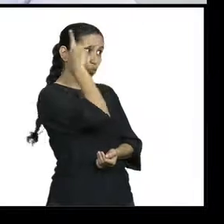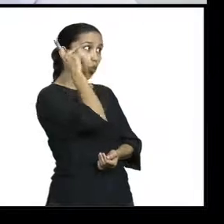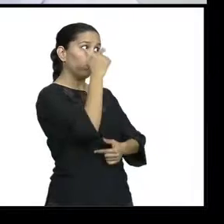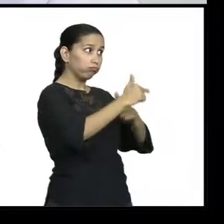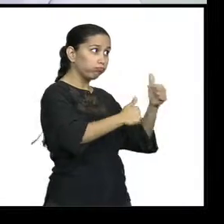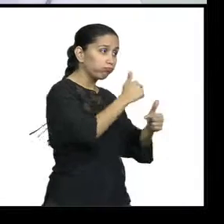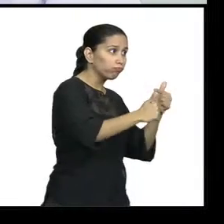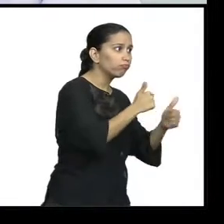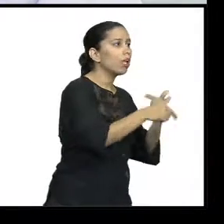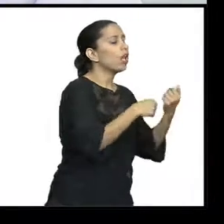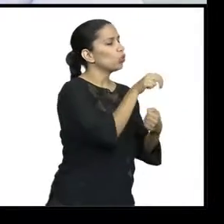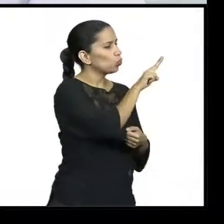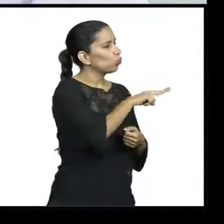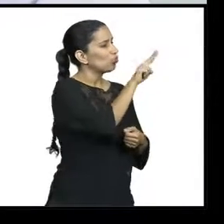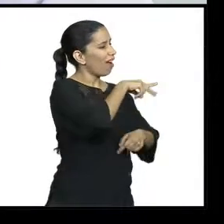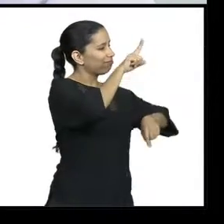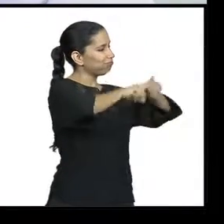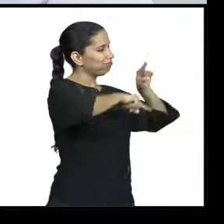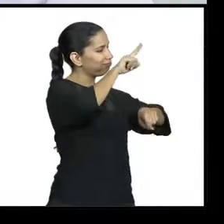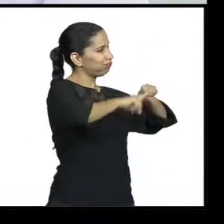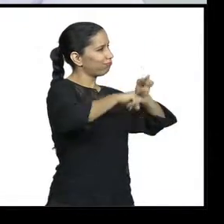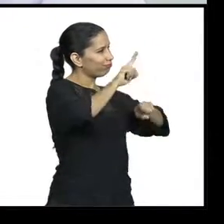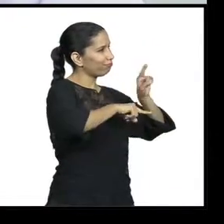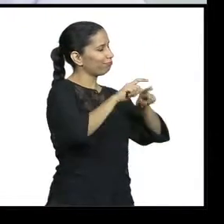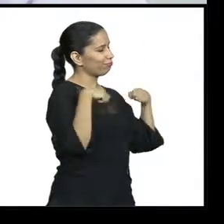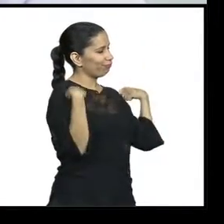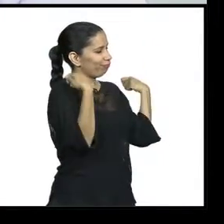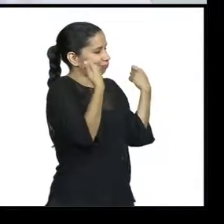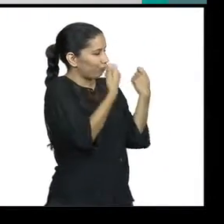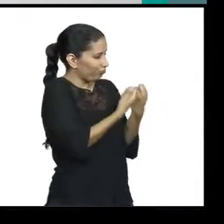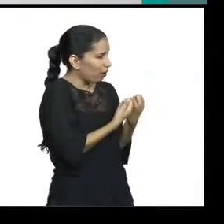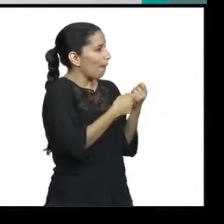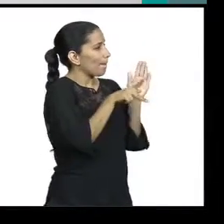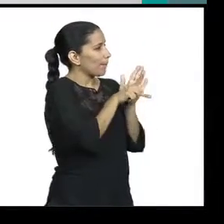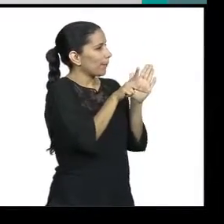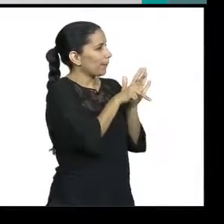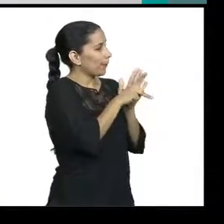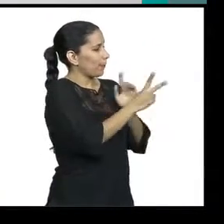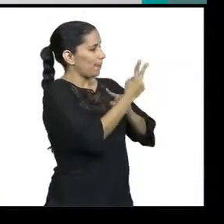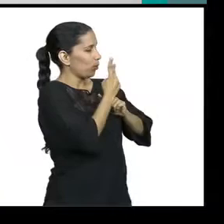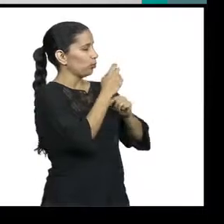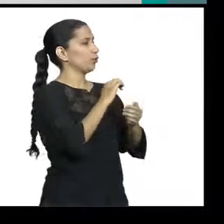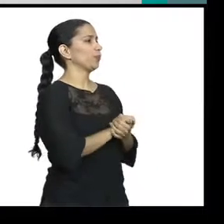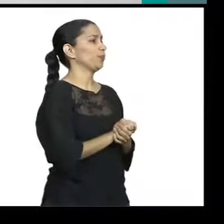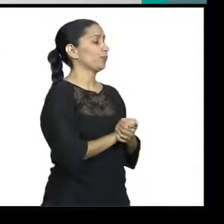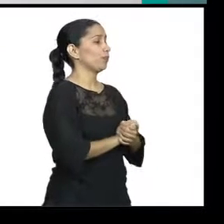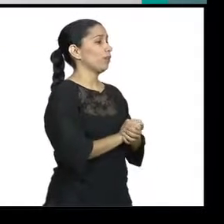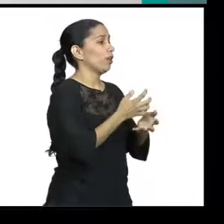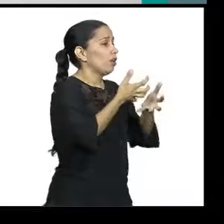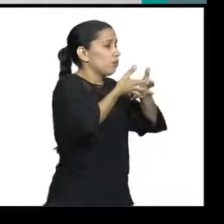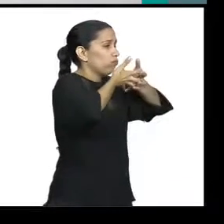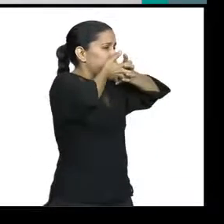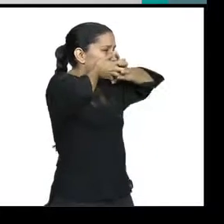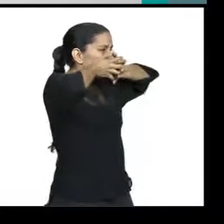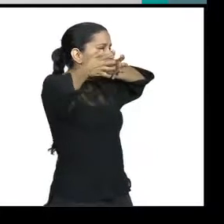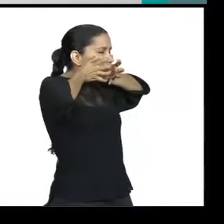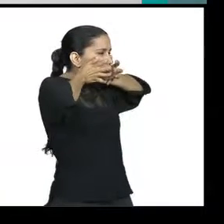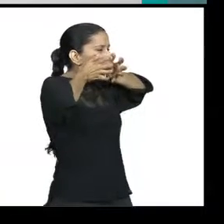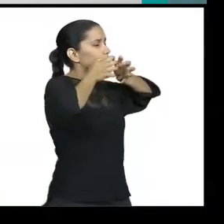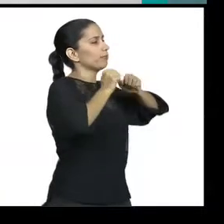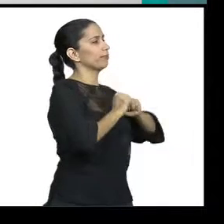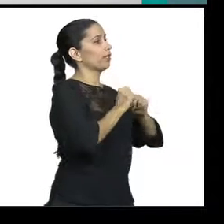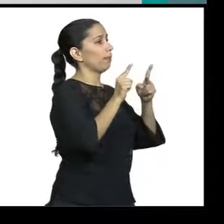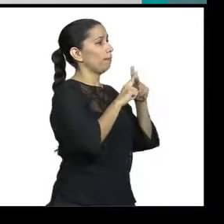e utilizar equipamentos de proteção que serão definidos pela equipe de SST. Esses equipamentos são uma máscara facial com filtro de